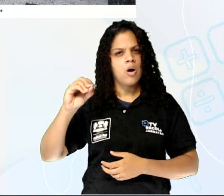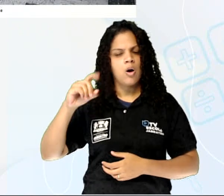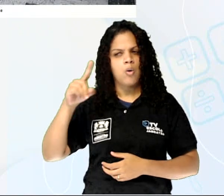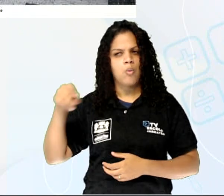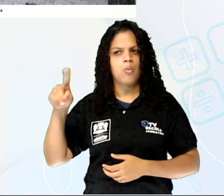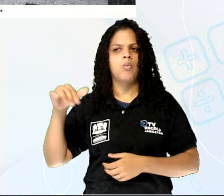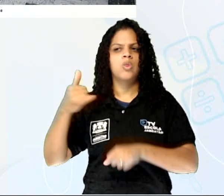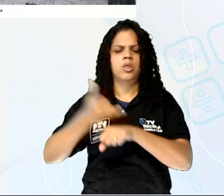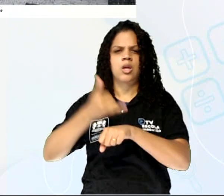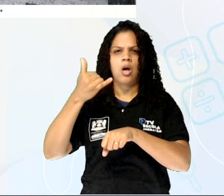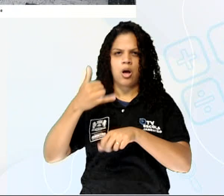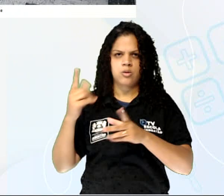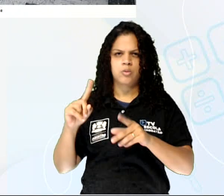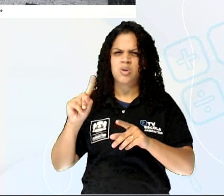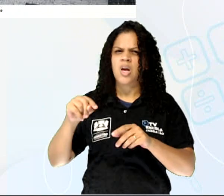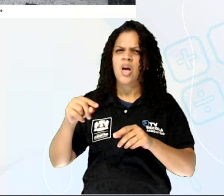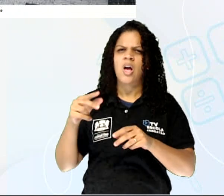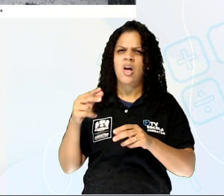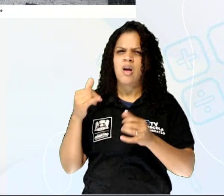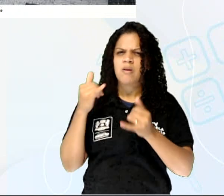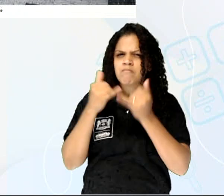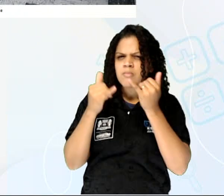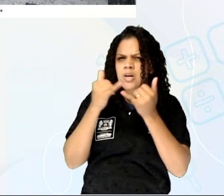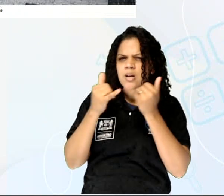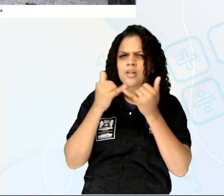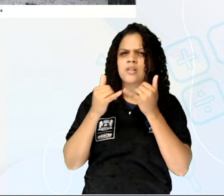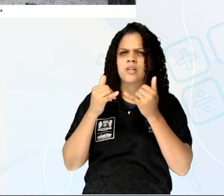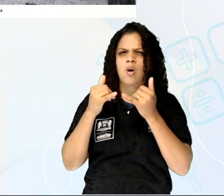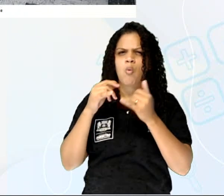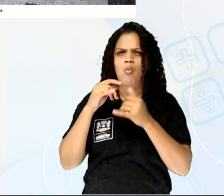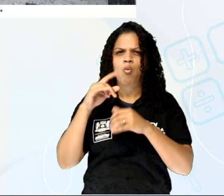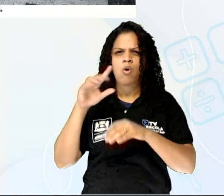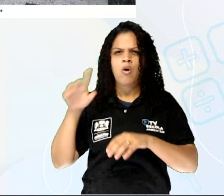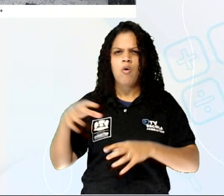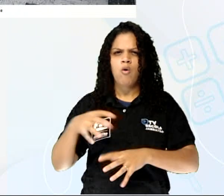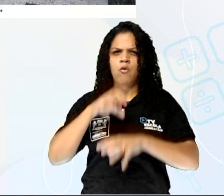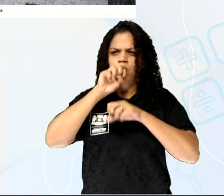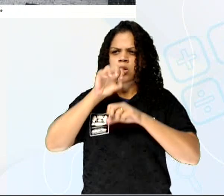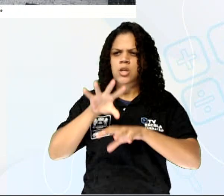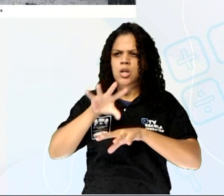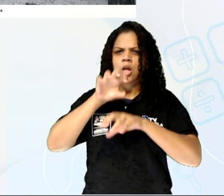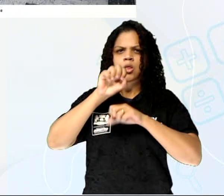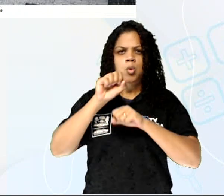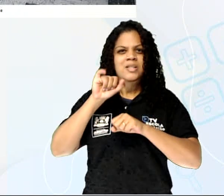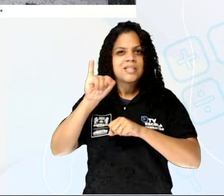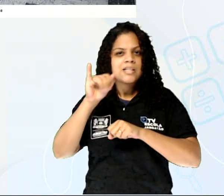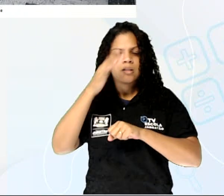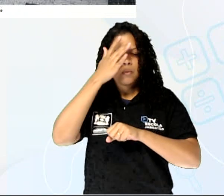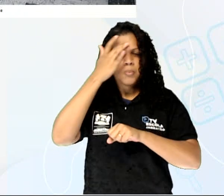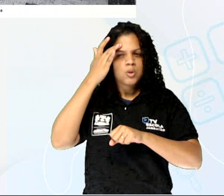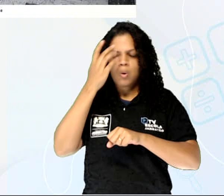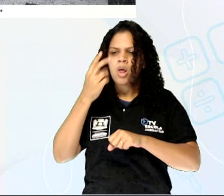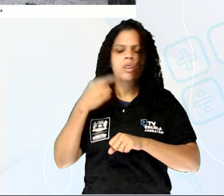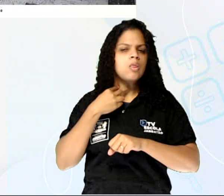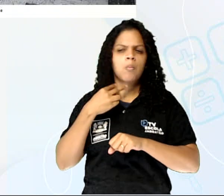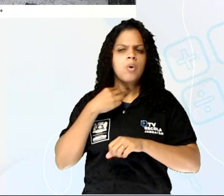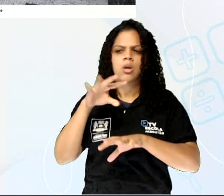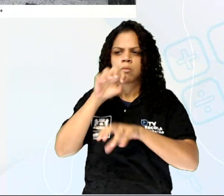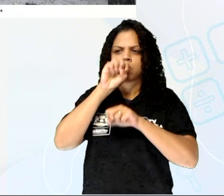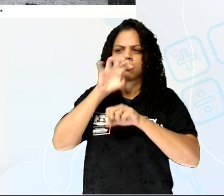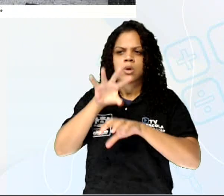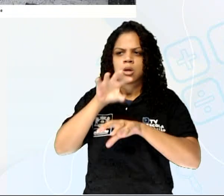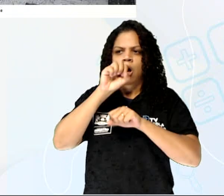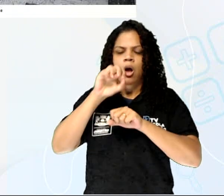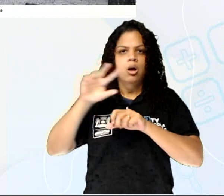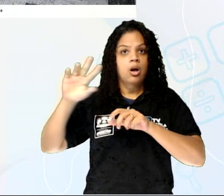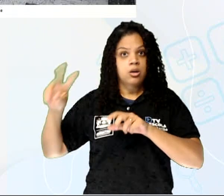que uma pessoa consiga respirar em caso de paralisia dos músculos da respiração, ou quando o esforço